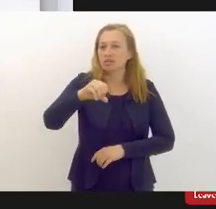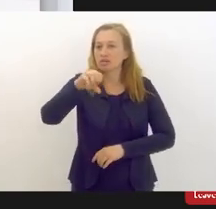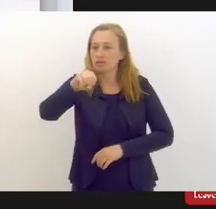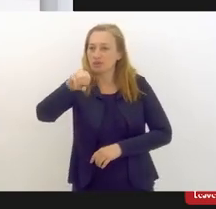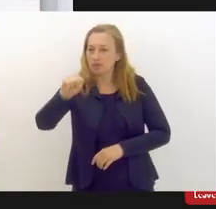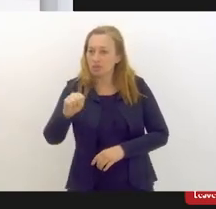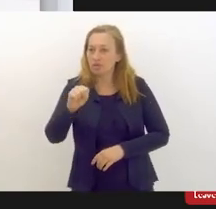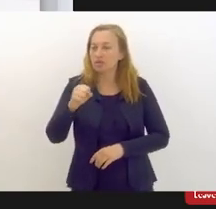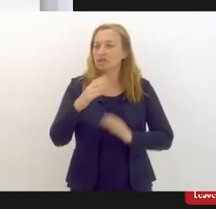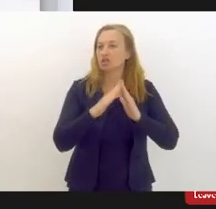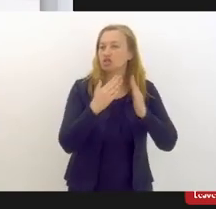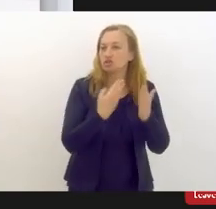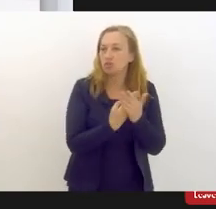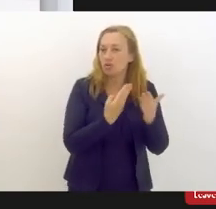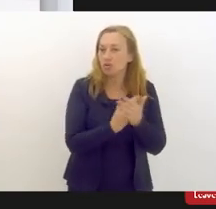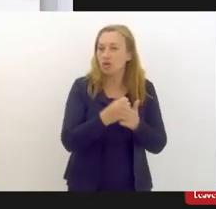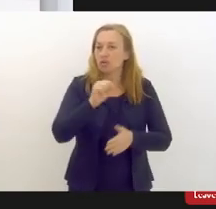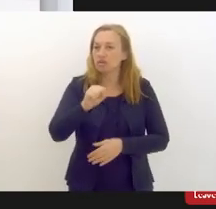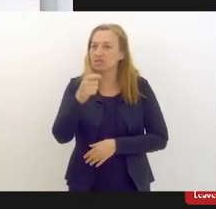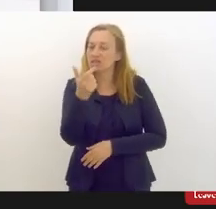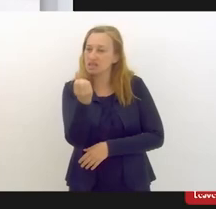totalizam atendimento a